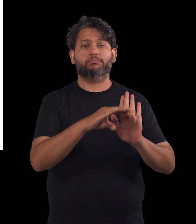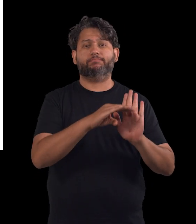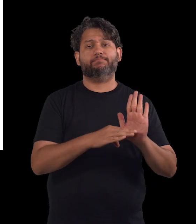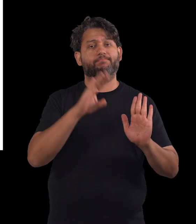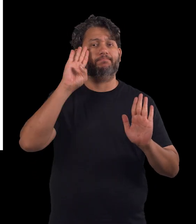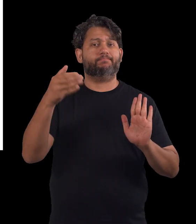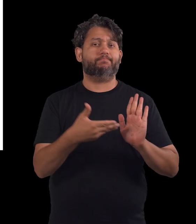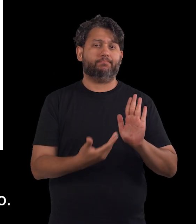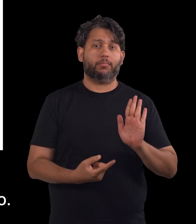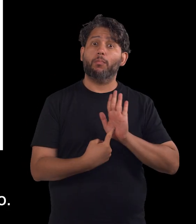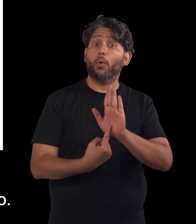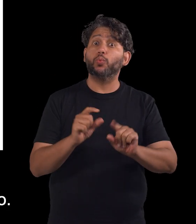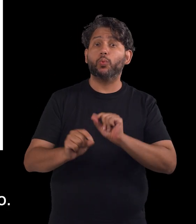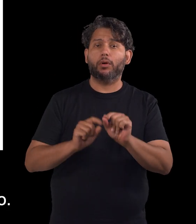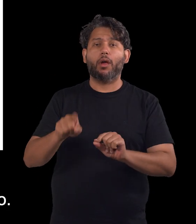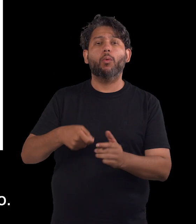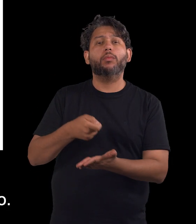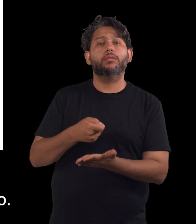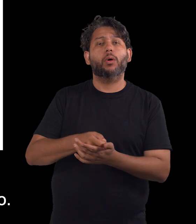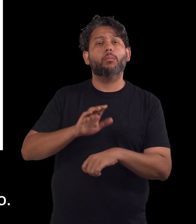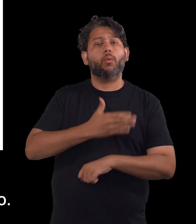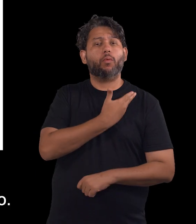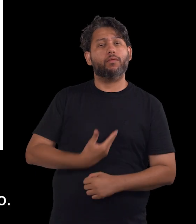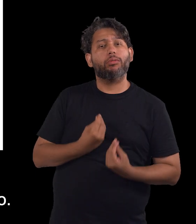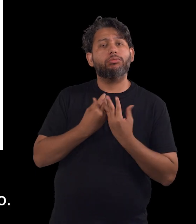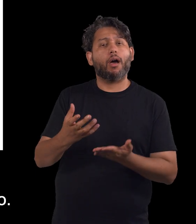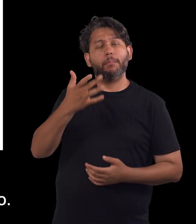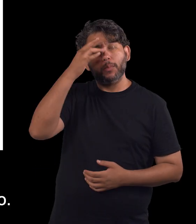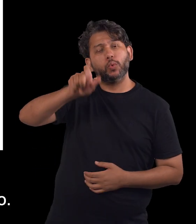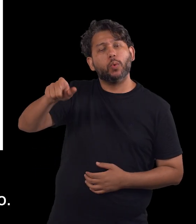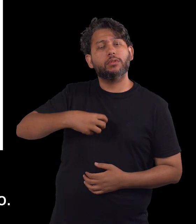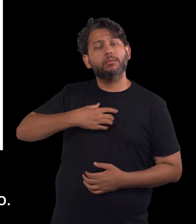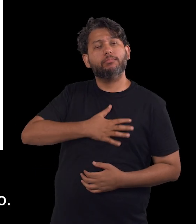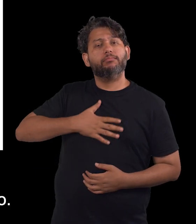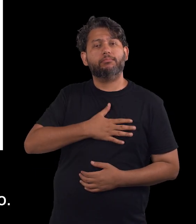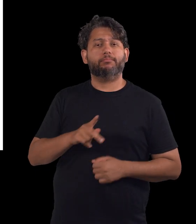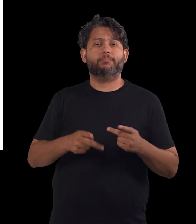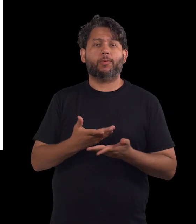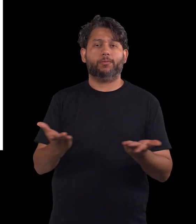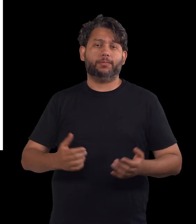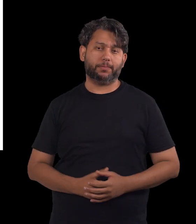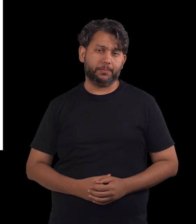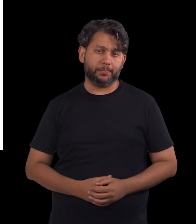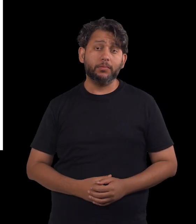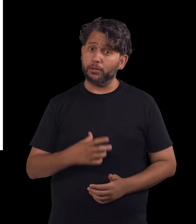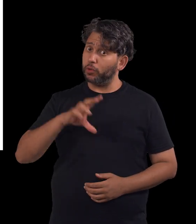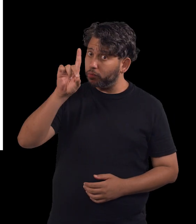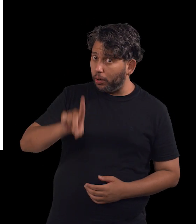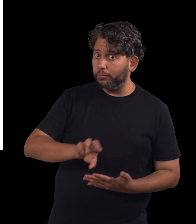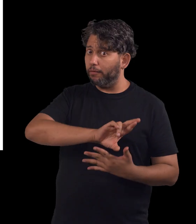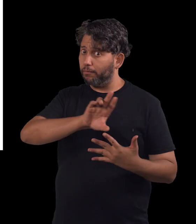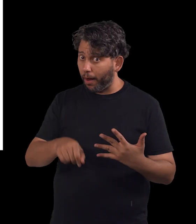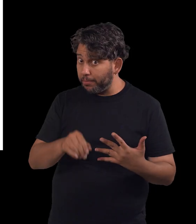princípios fundamentais e estabelece a obrigação do Estado em promover o bem-estar da população. Entre